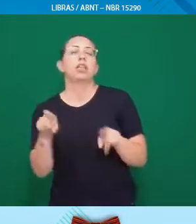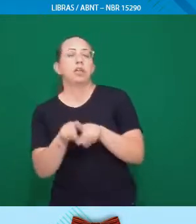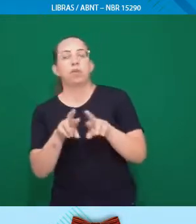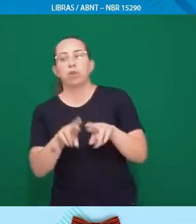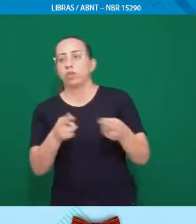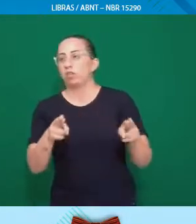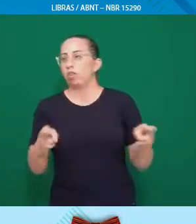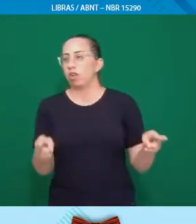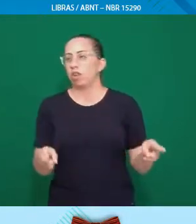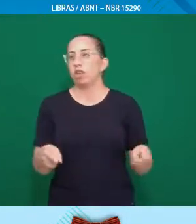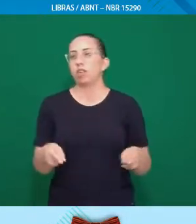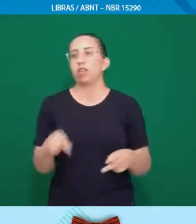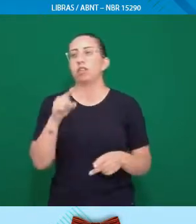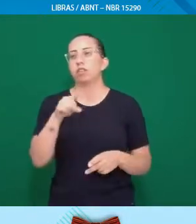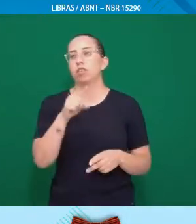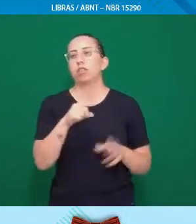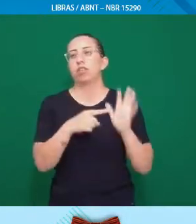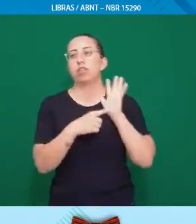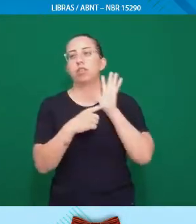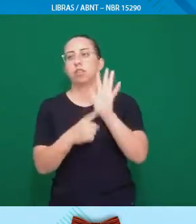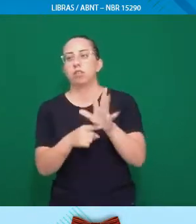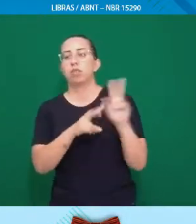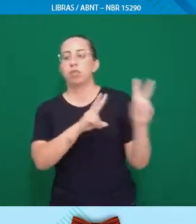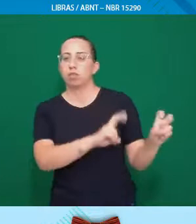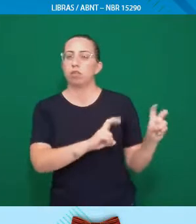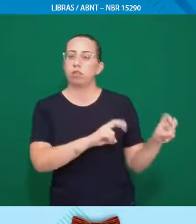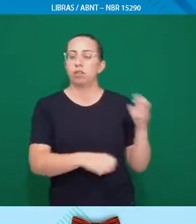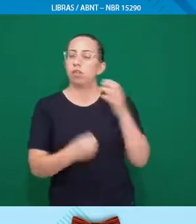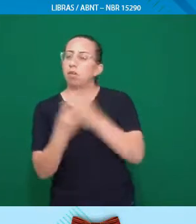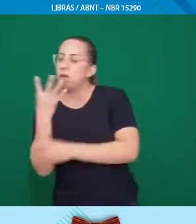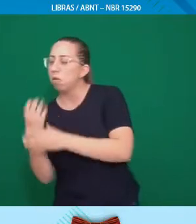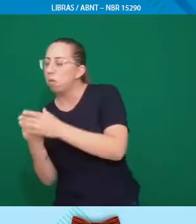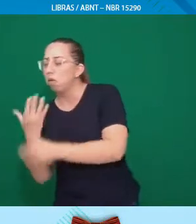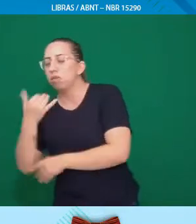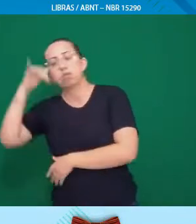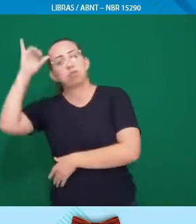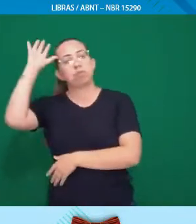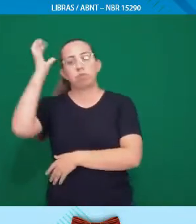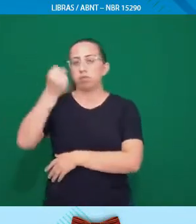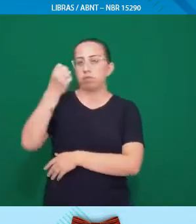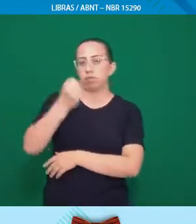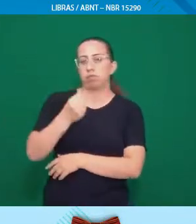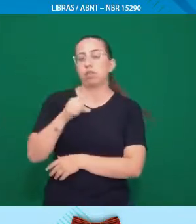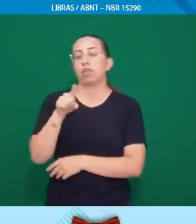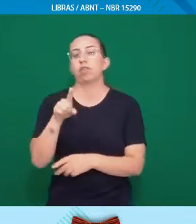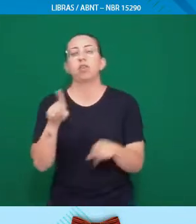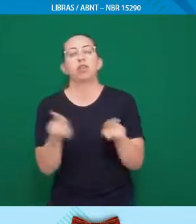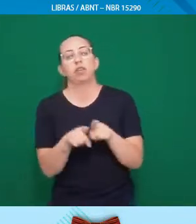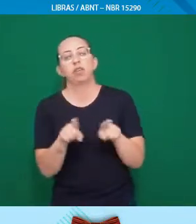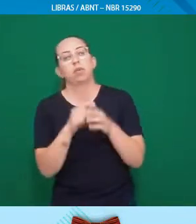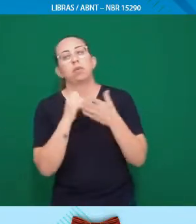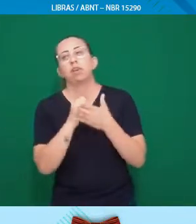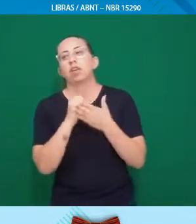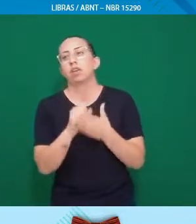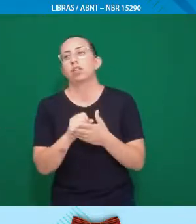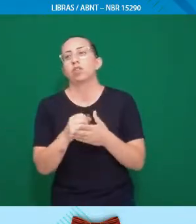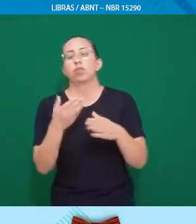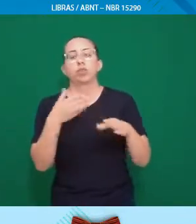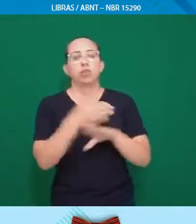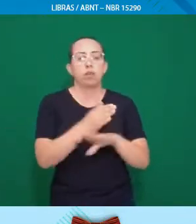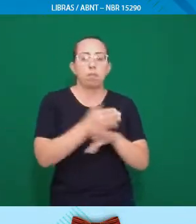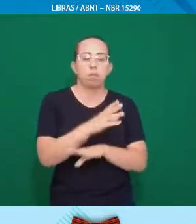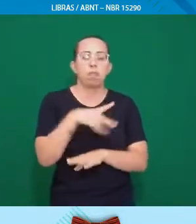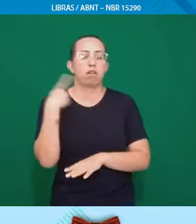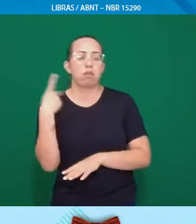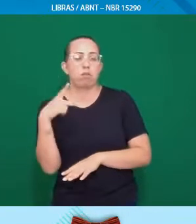aonde você leva O agronegócio os produtores E você também filtra ala